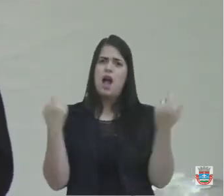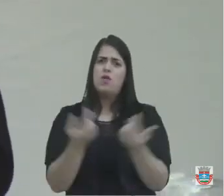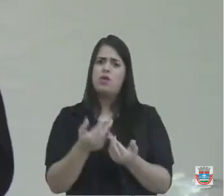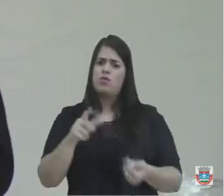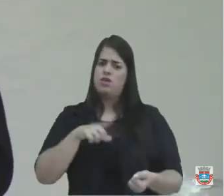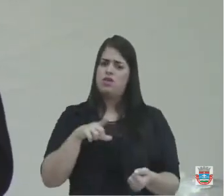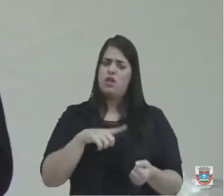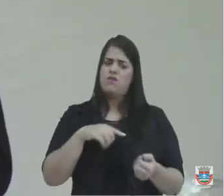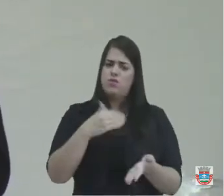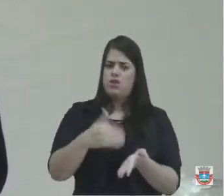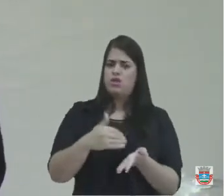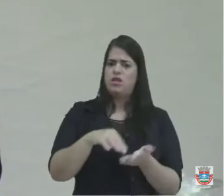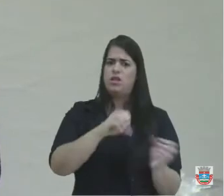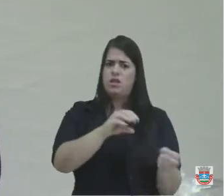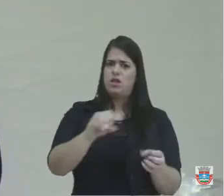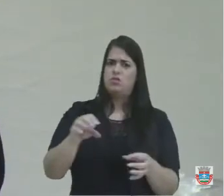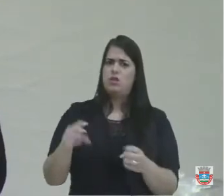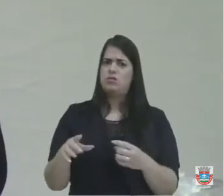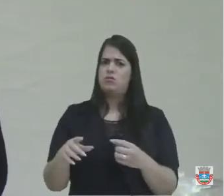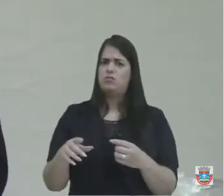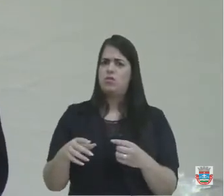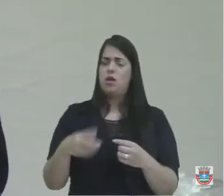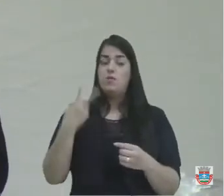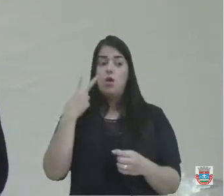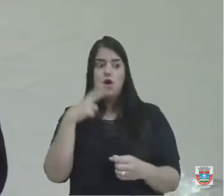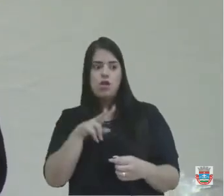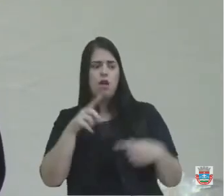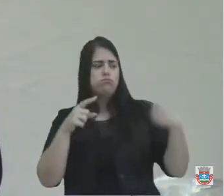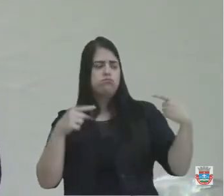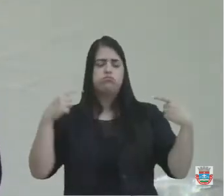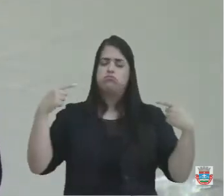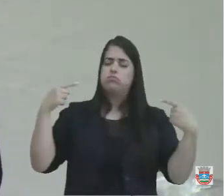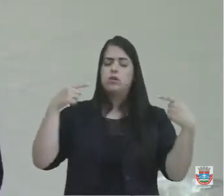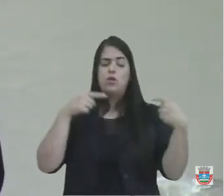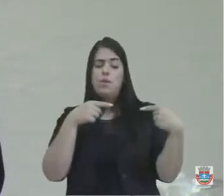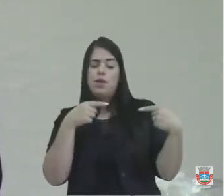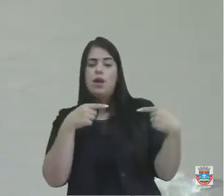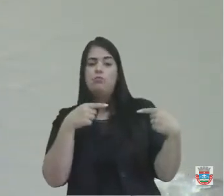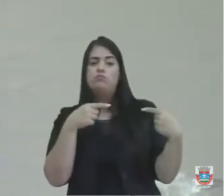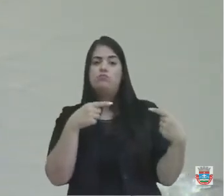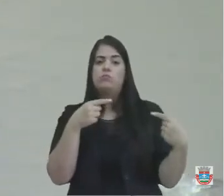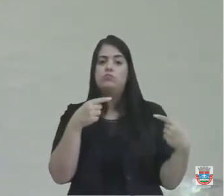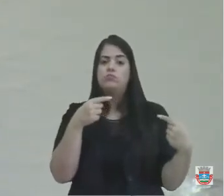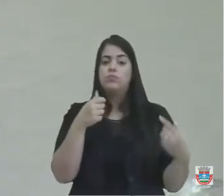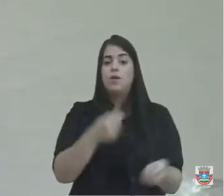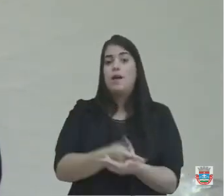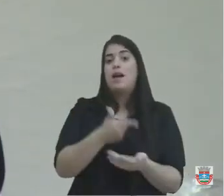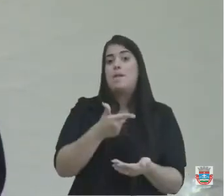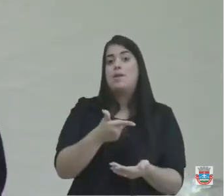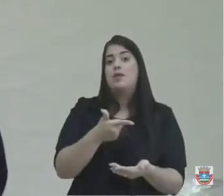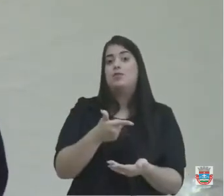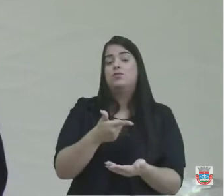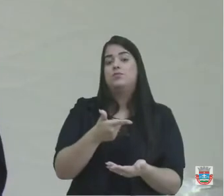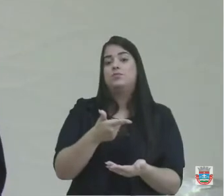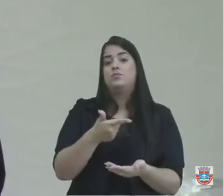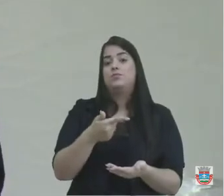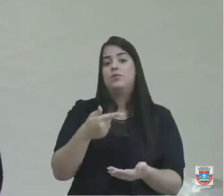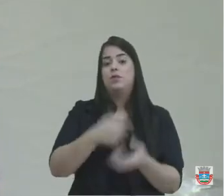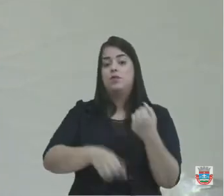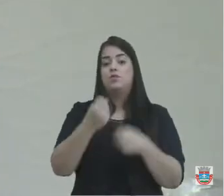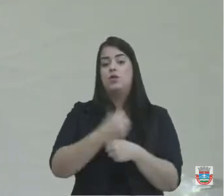a gente comparar os gastos de 2021 da secretaria de educação com os gastos de